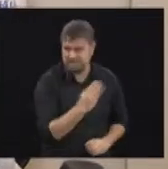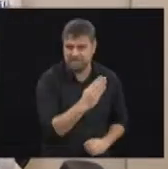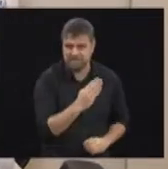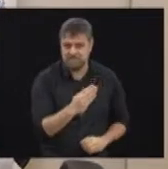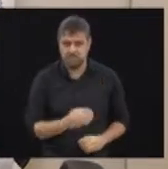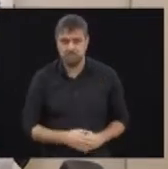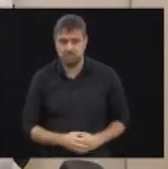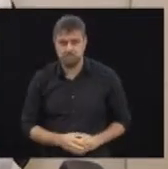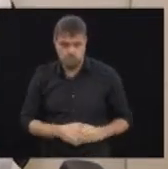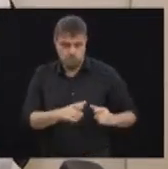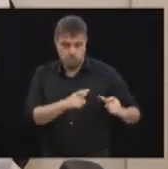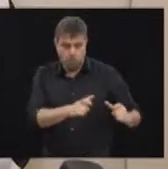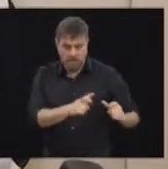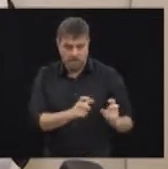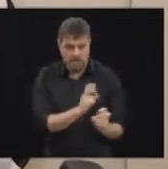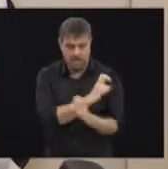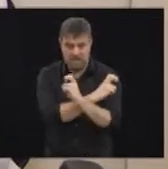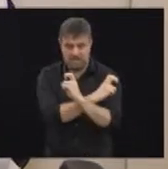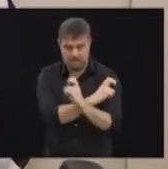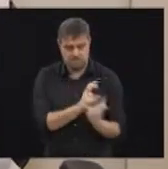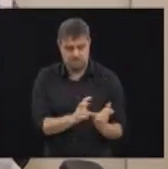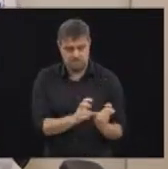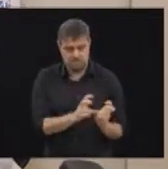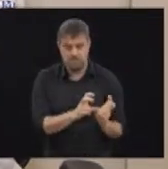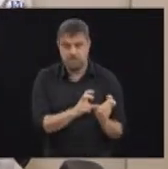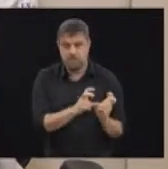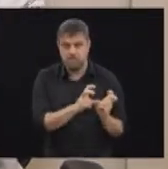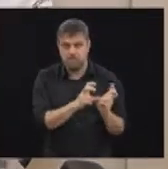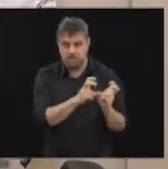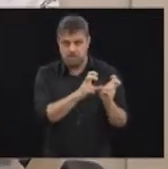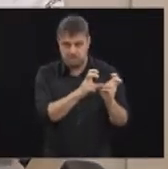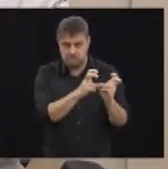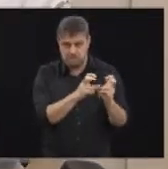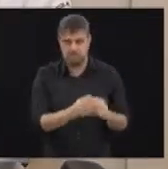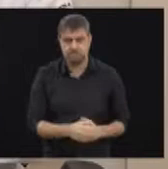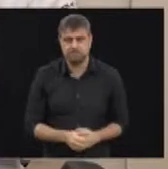nas áreas das metástases no osso